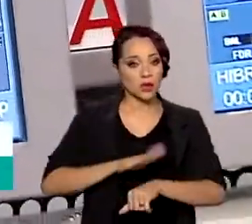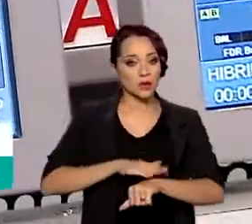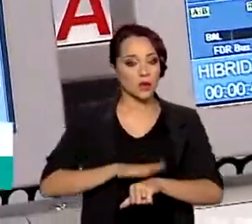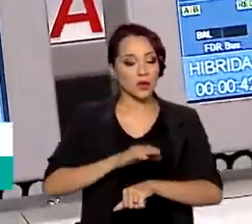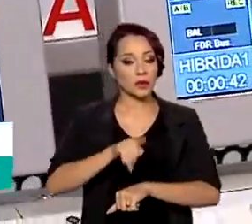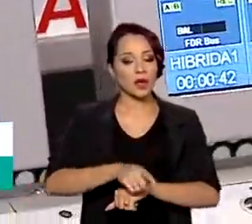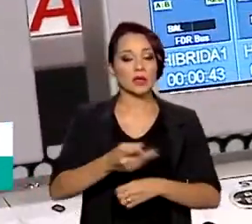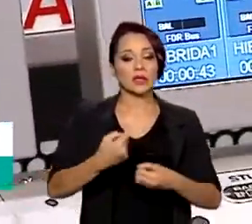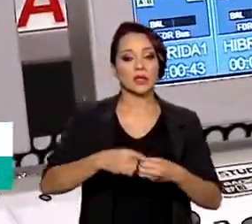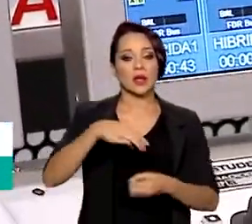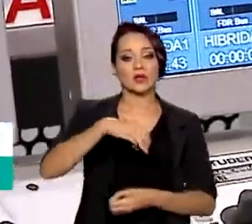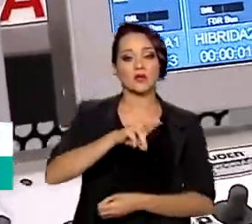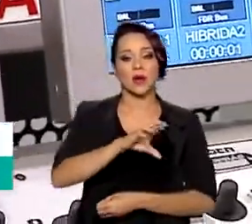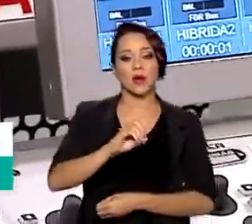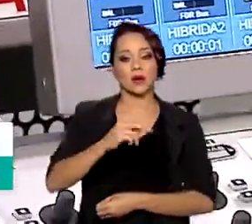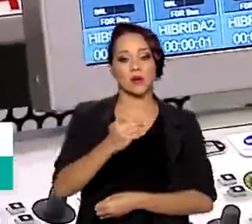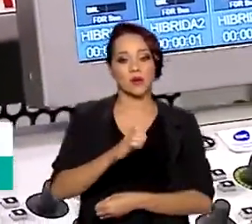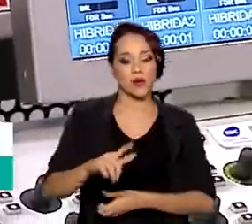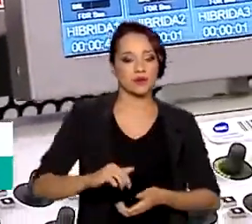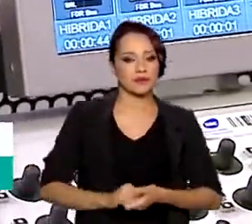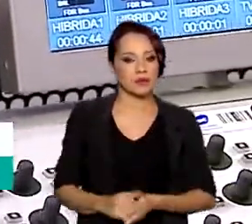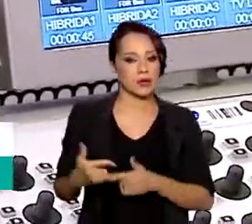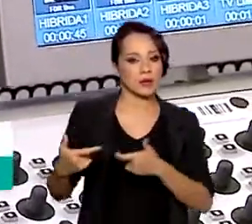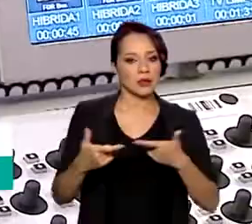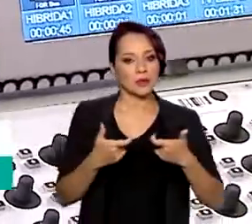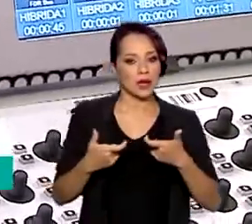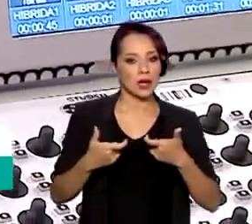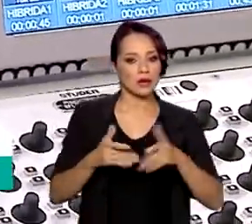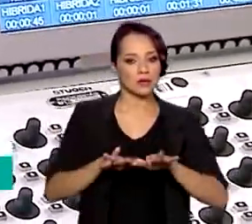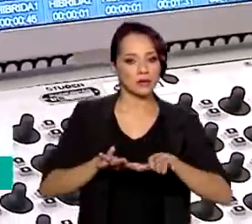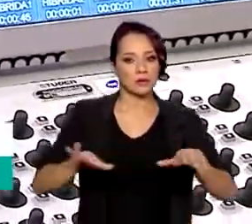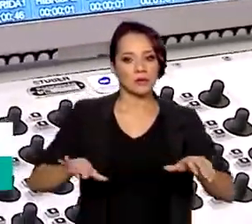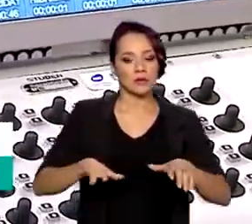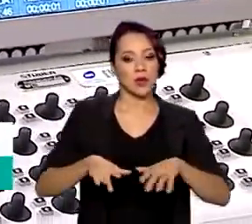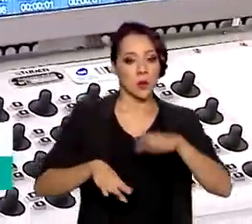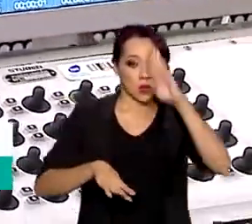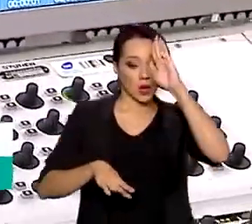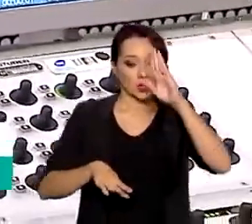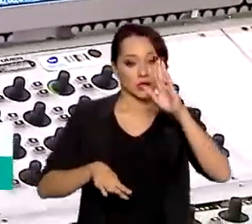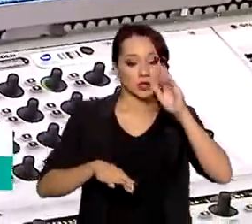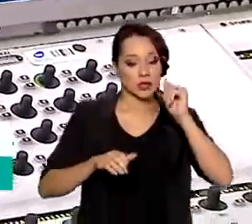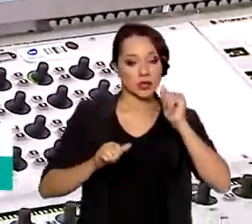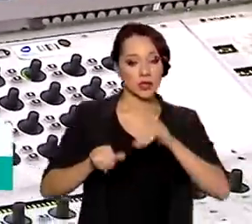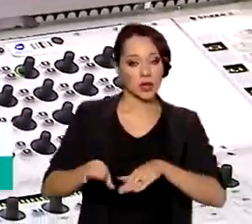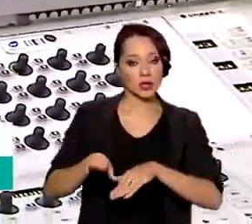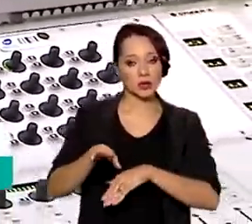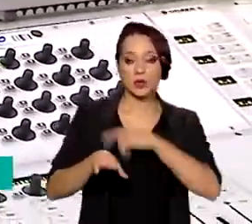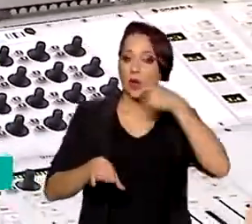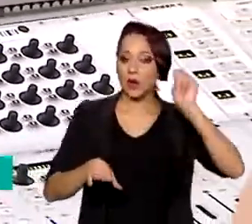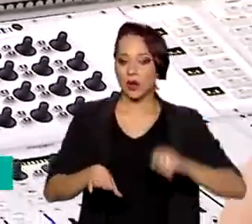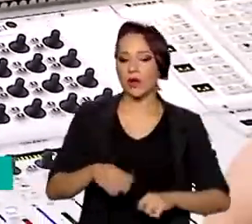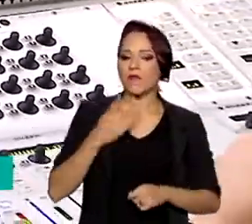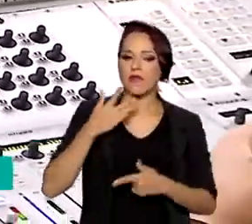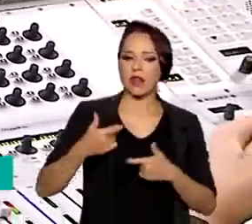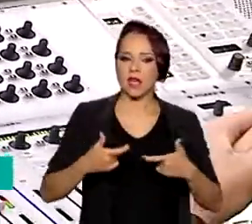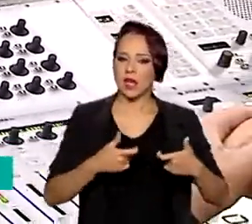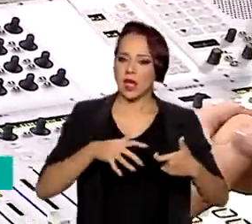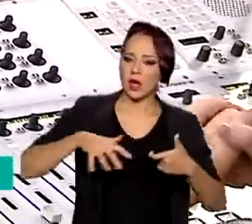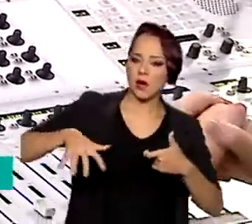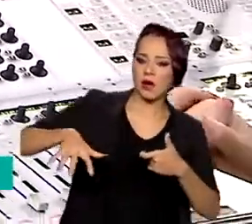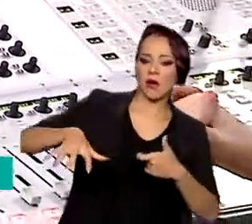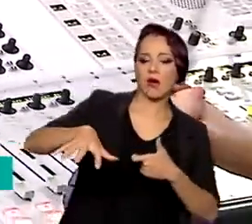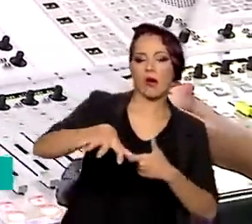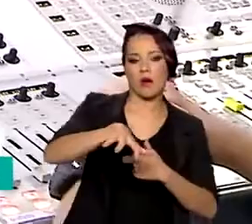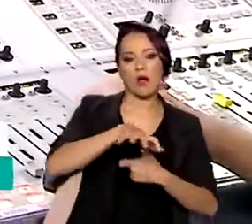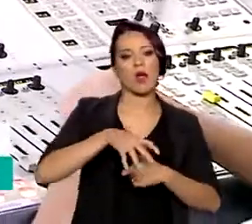Mariupol. Mas apesar do cessar-fogo, o exército ucraniano afirma que os combates continuam nos arredores de